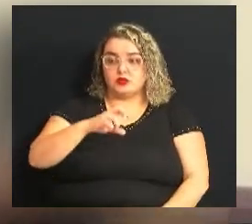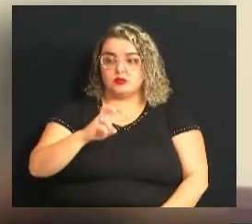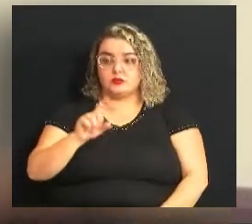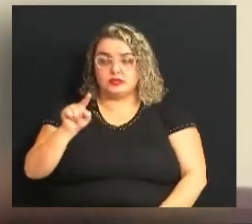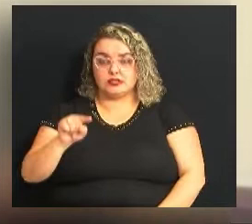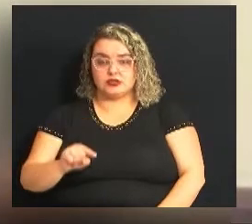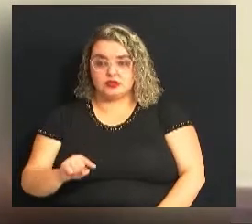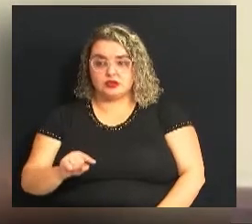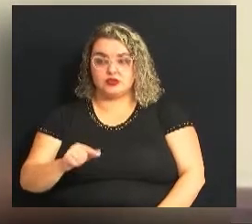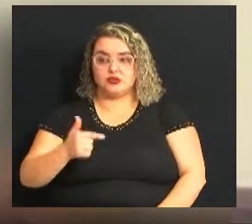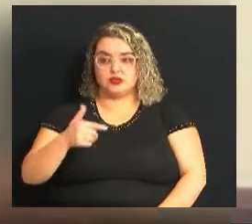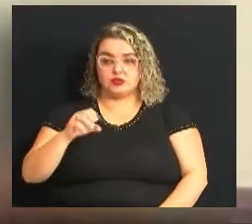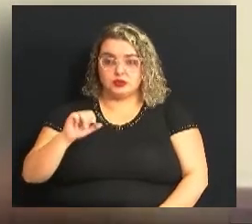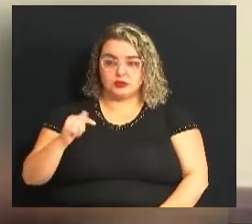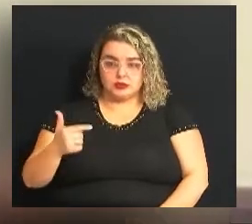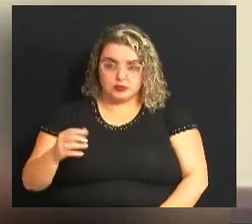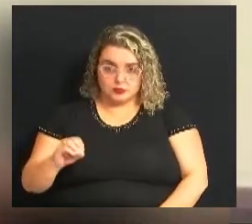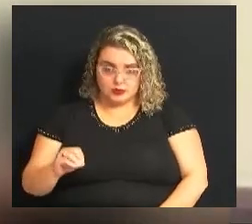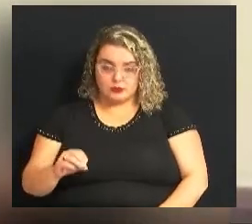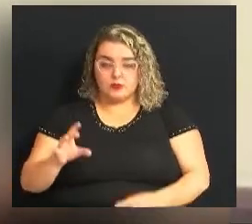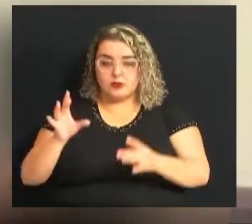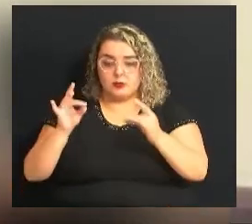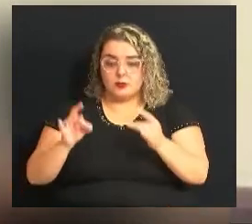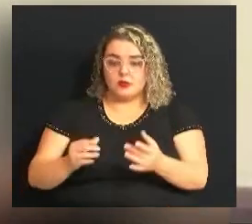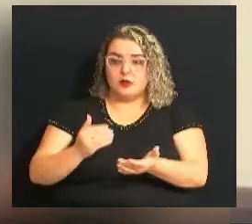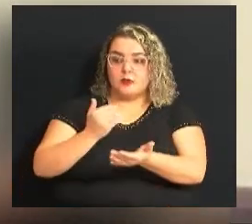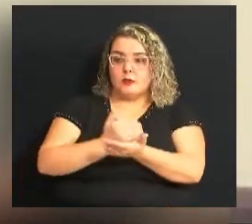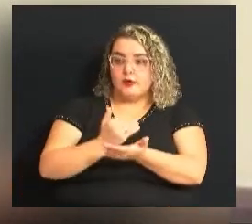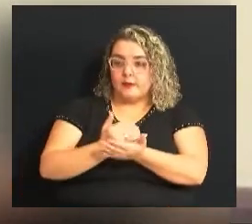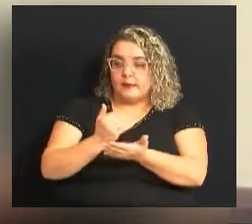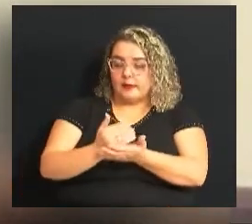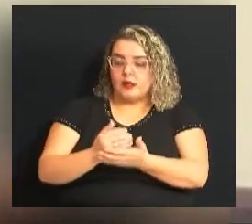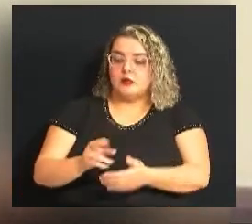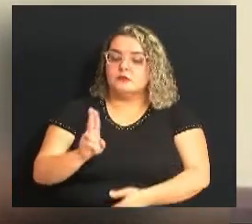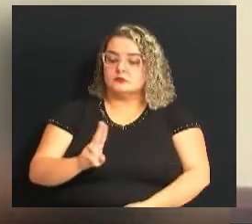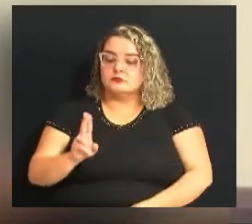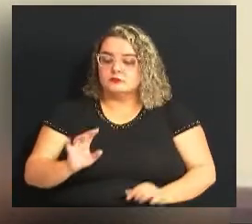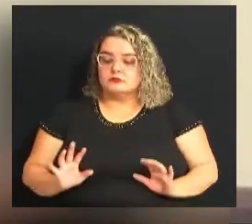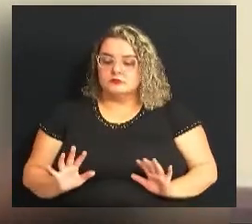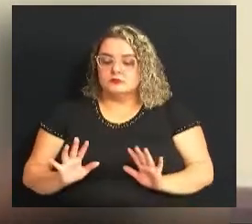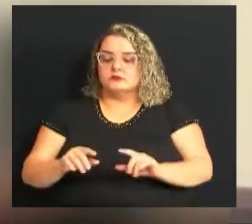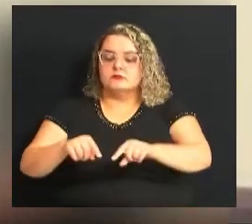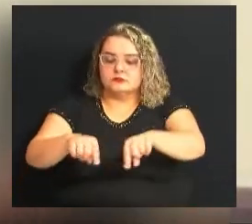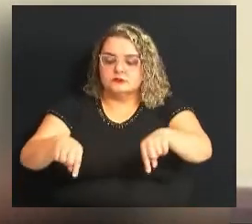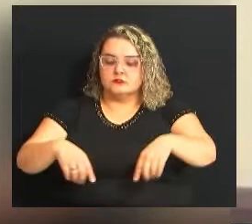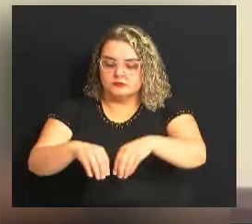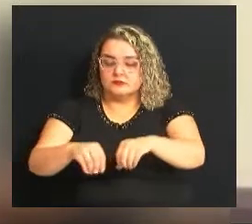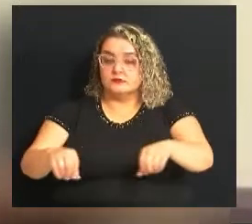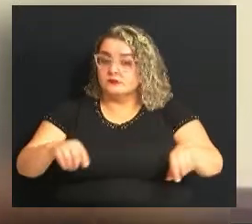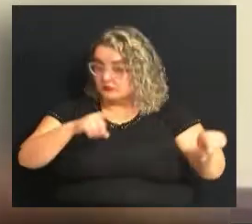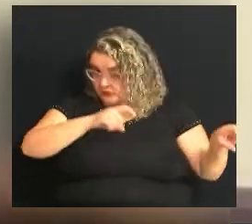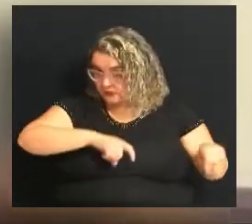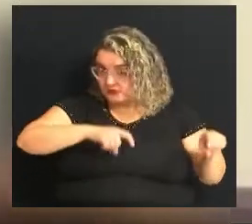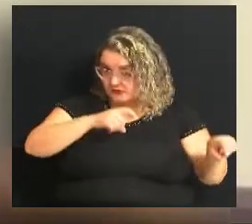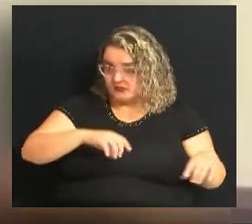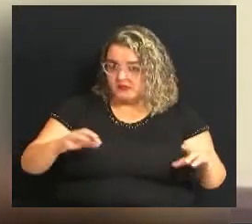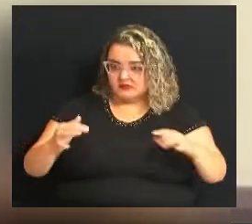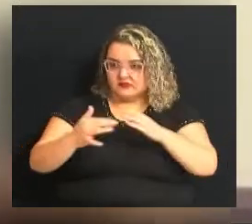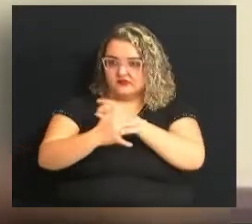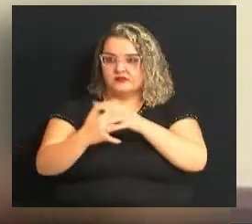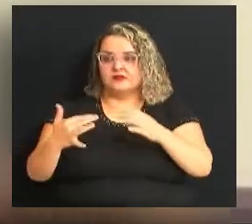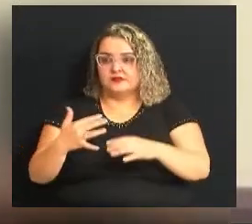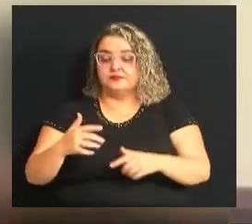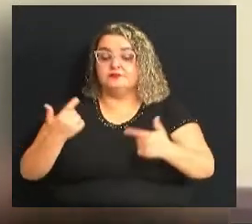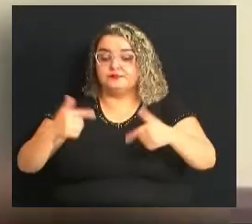lei complementar 295 de três de dezembro 2020 que dispõe sobre o parcelamento e ocupação e uso